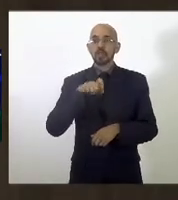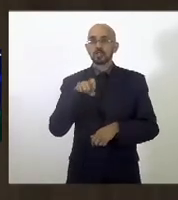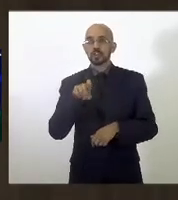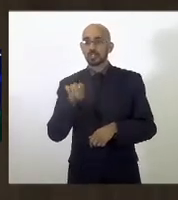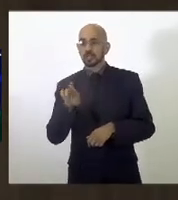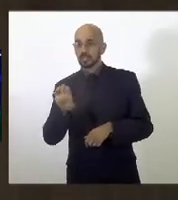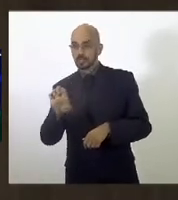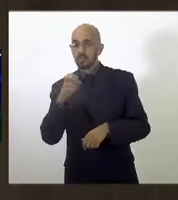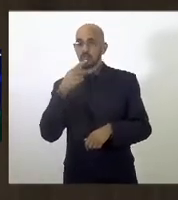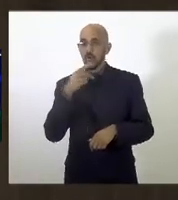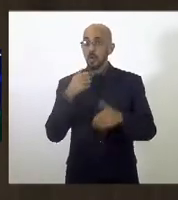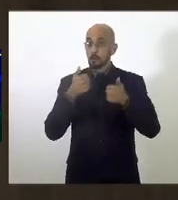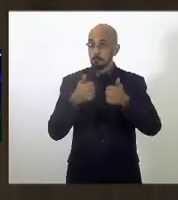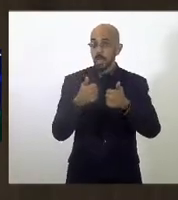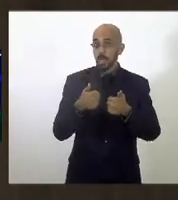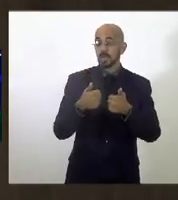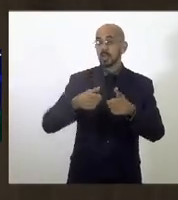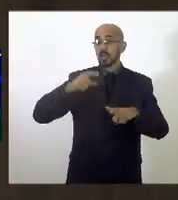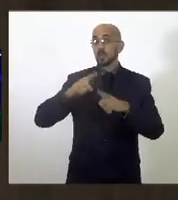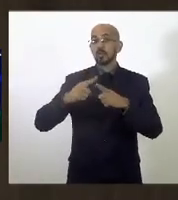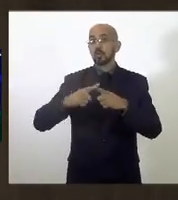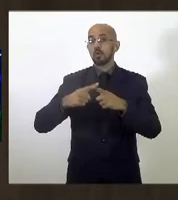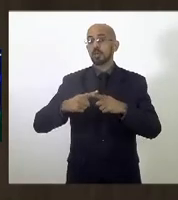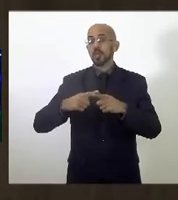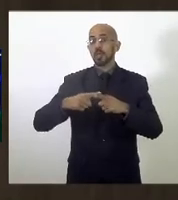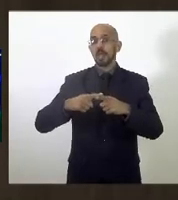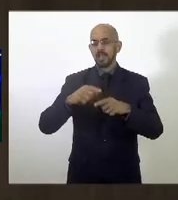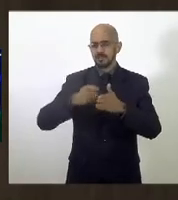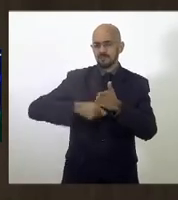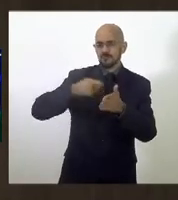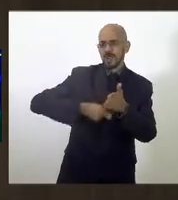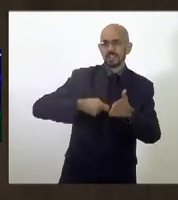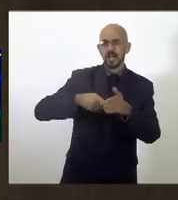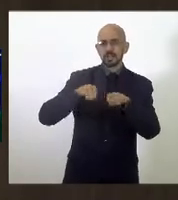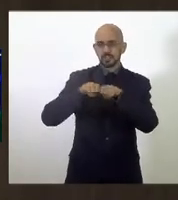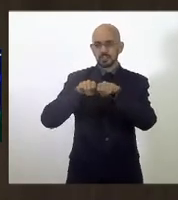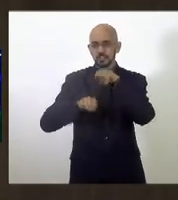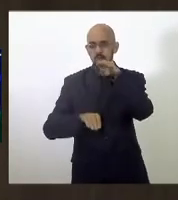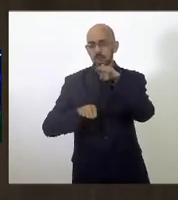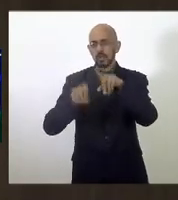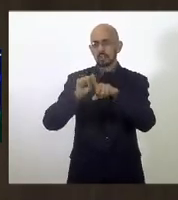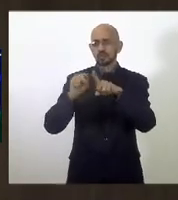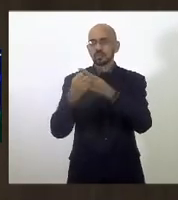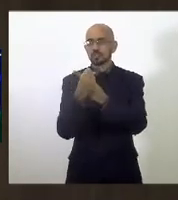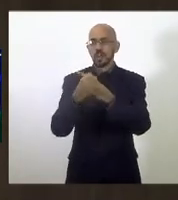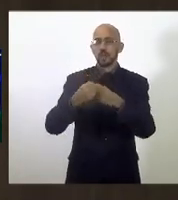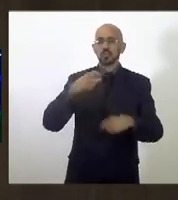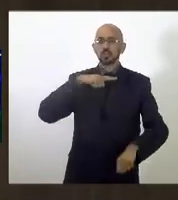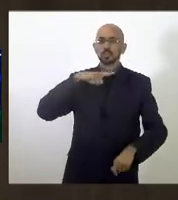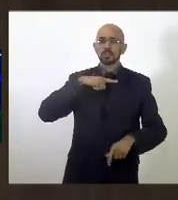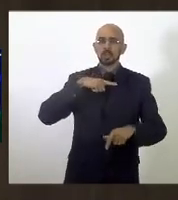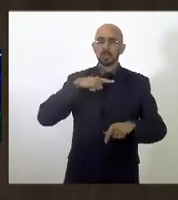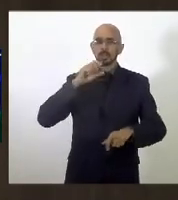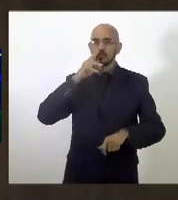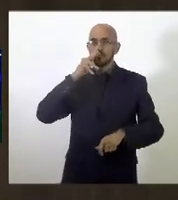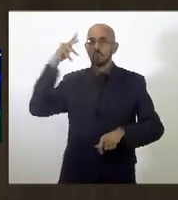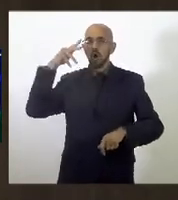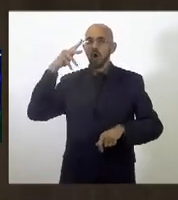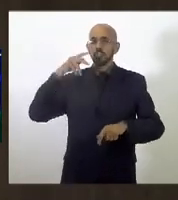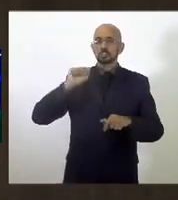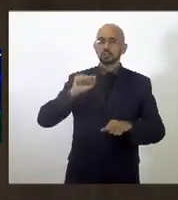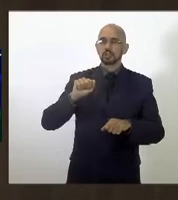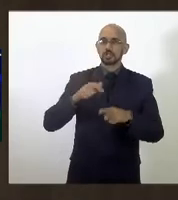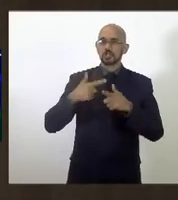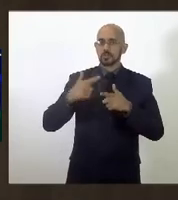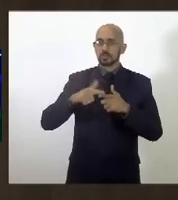enfrentar o fenômeno da desigualdade. E a desigualdade se manifesta muito fortemente nesses territórios periféricos,